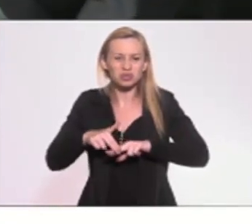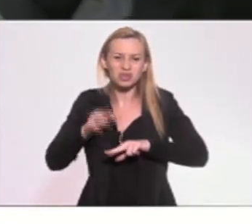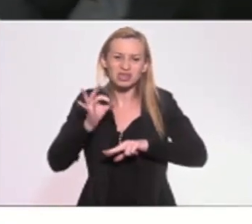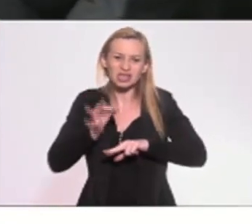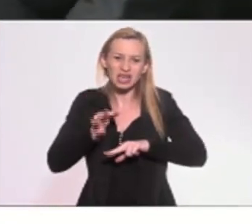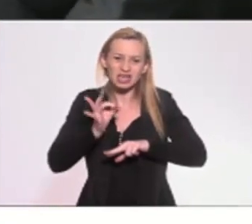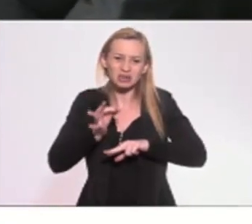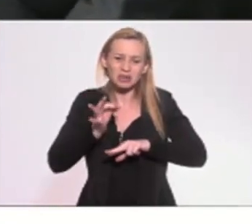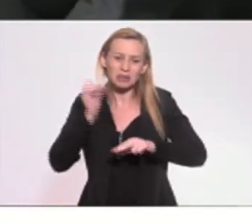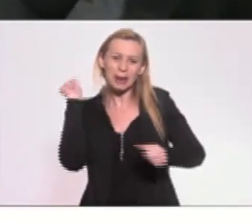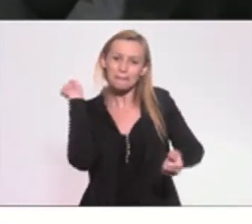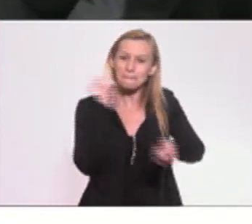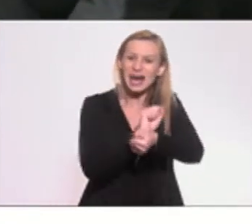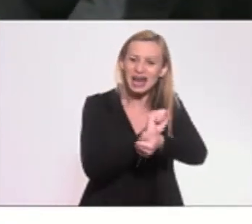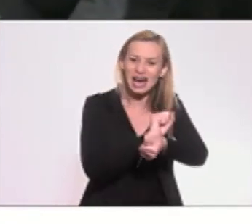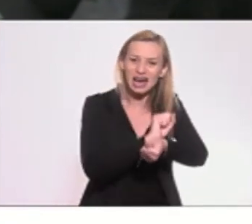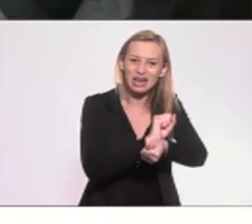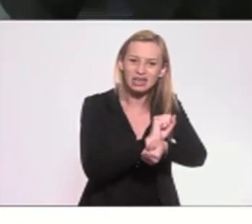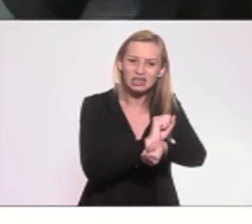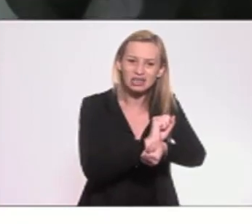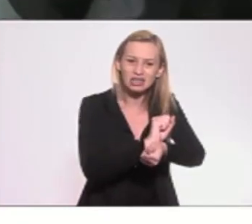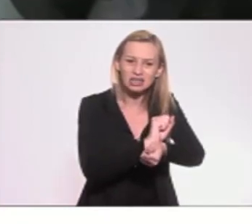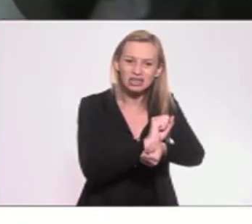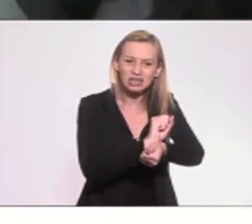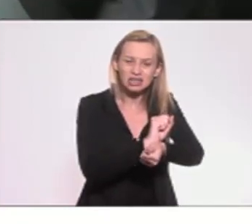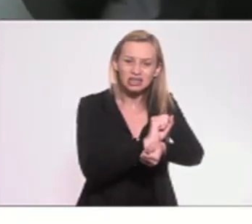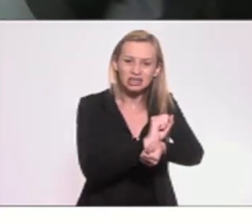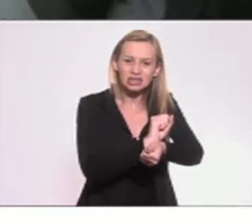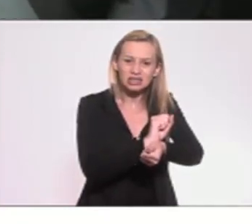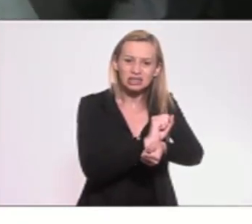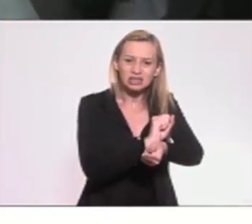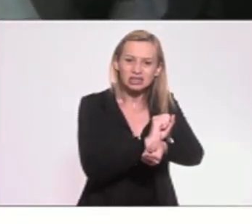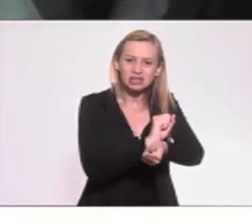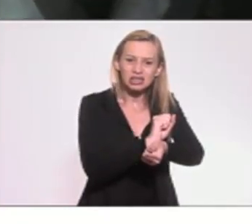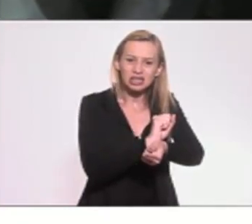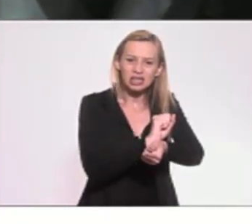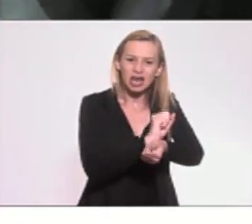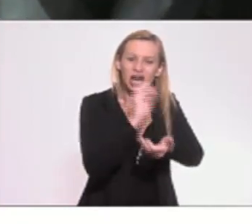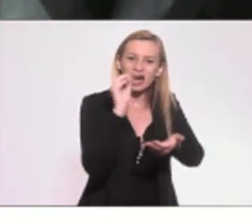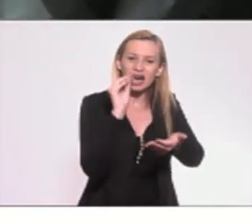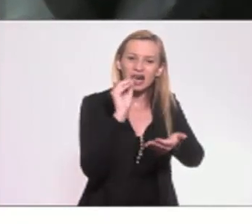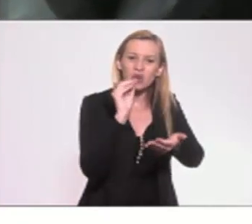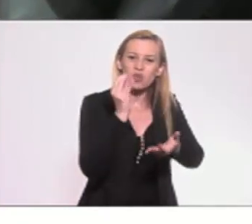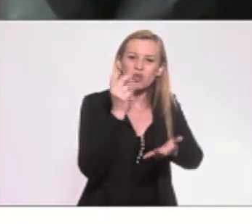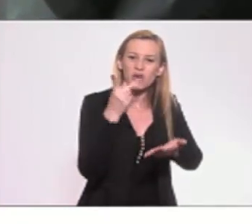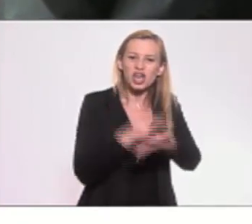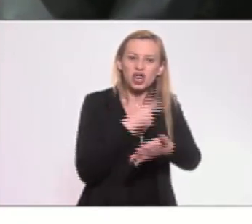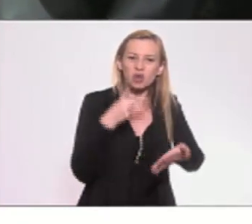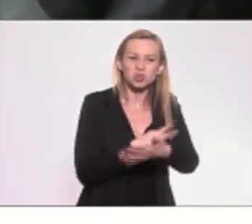para frear a insandice desses homens.